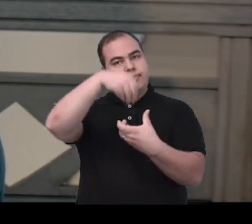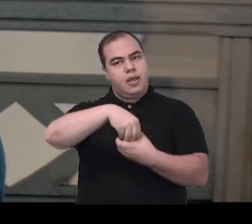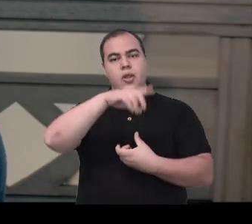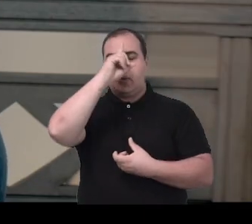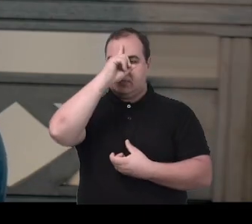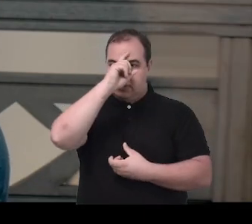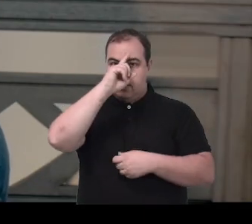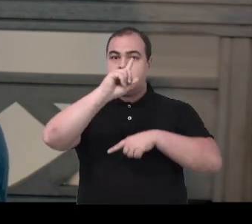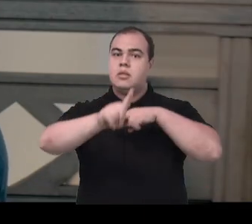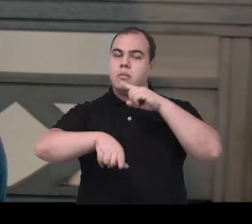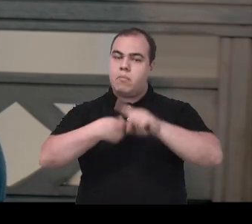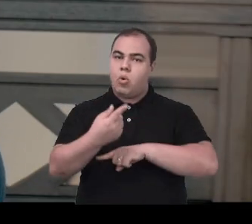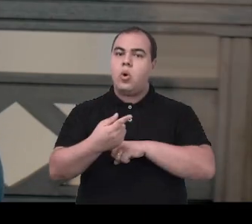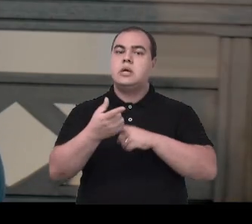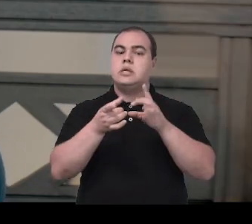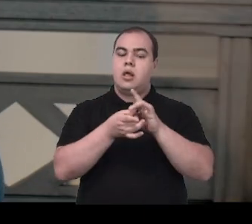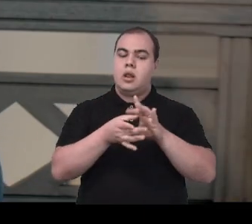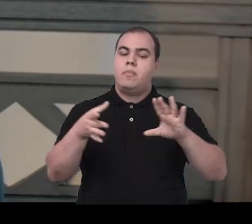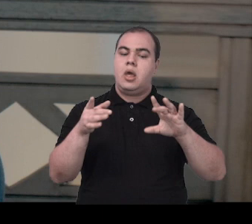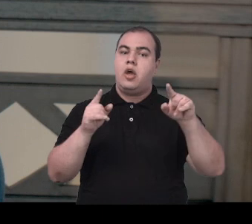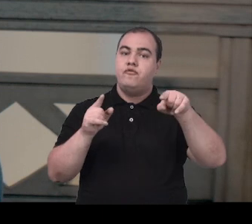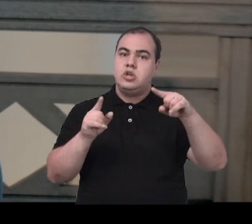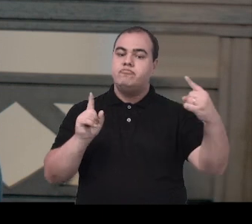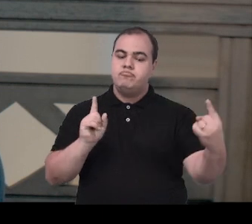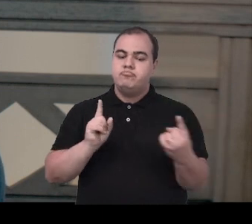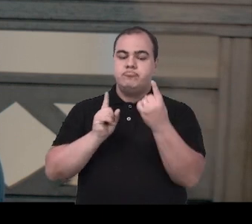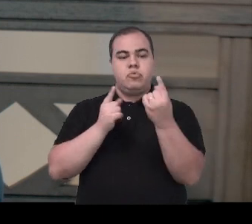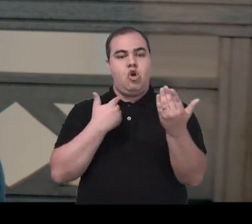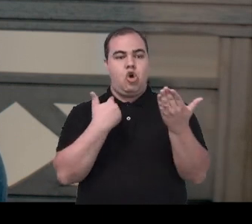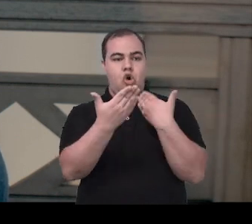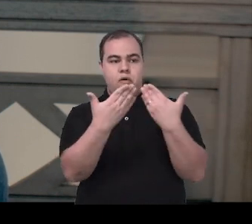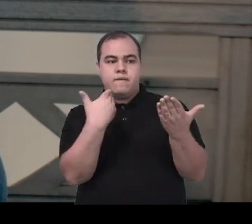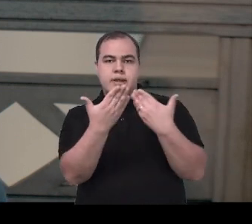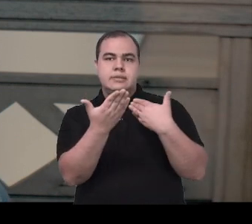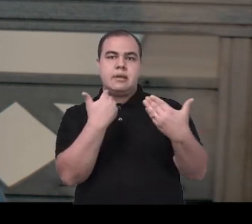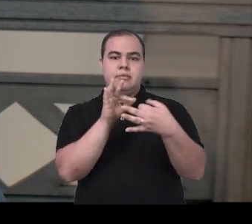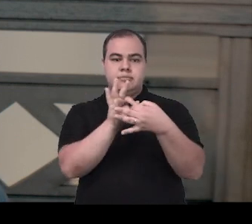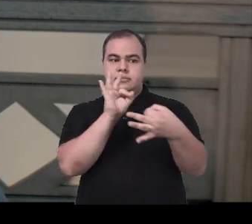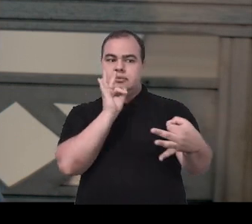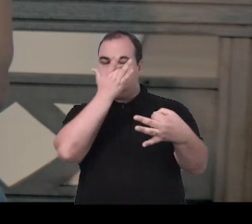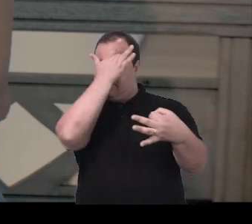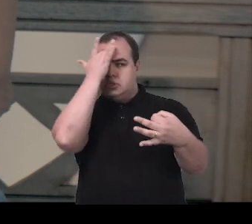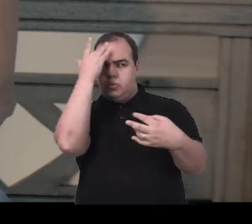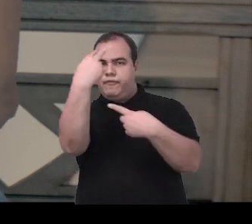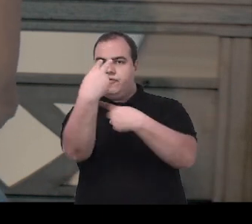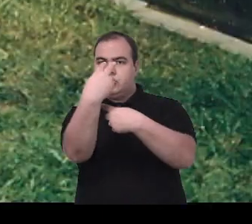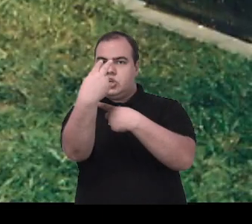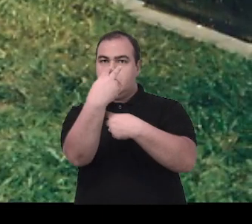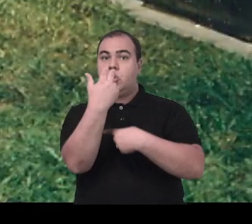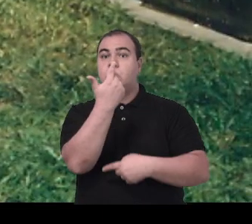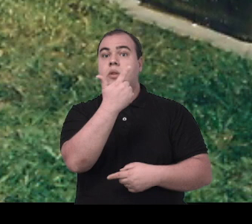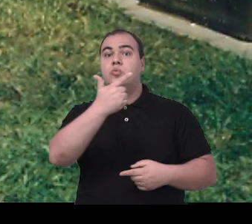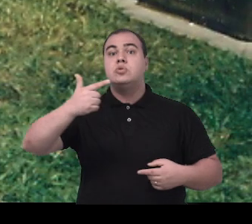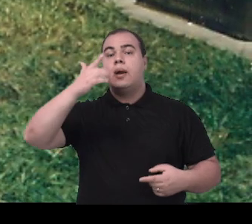da unidade para depois liberarem para você conversar com ele, meio que com alguém vigiando.